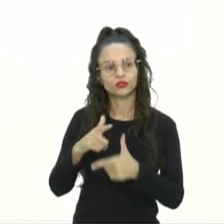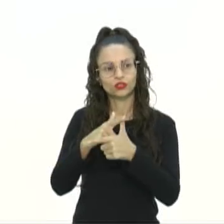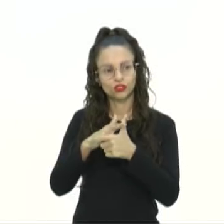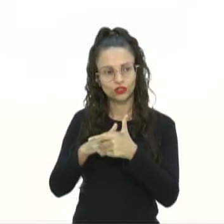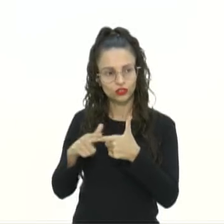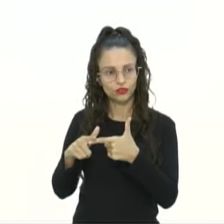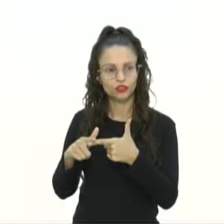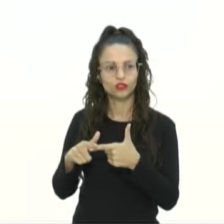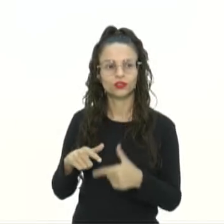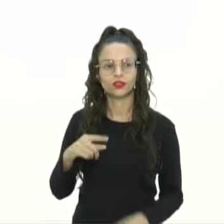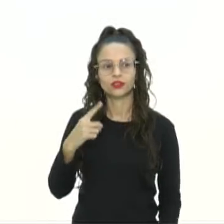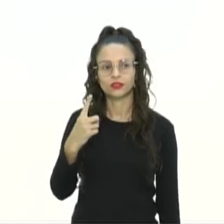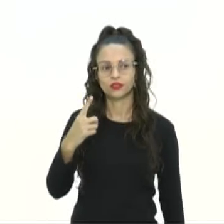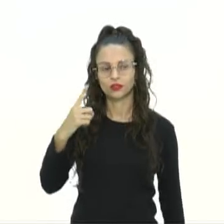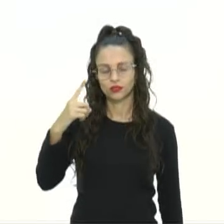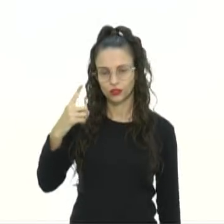dividir